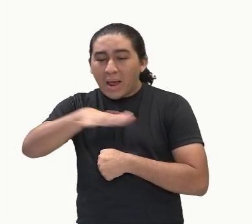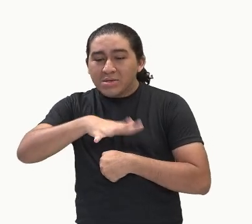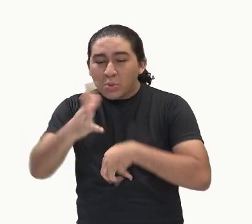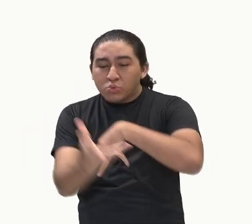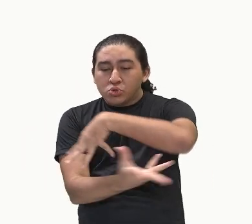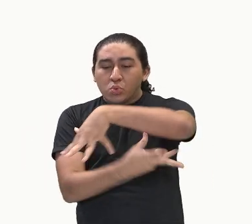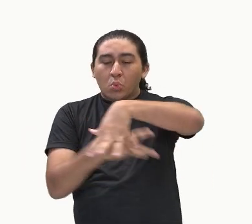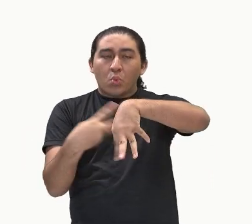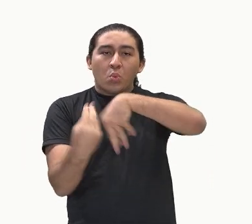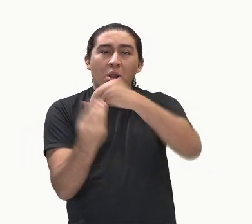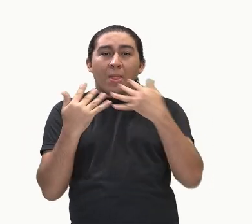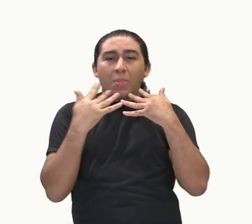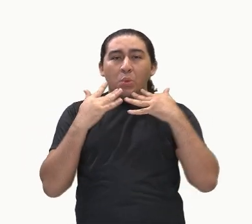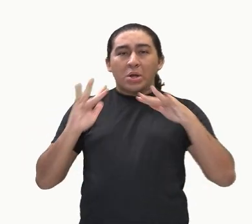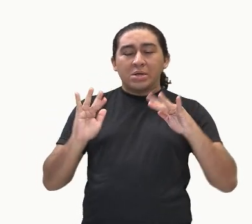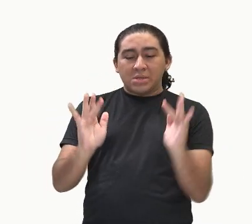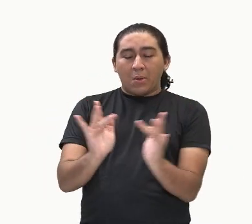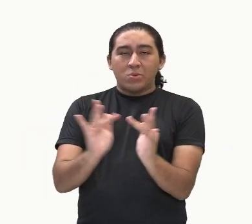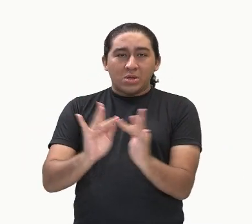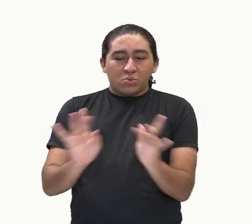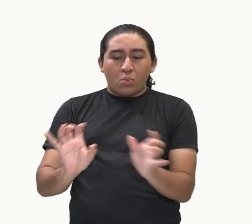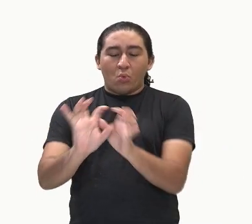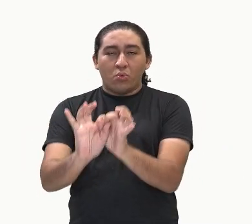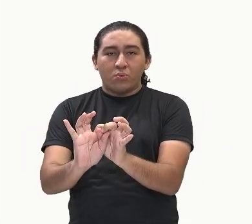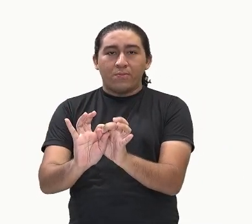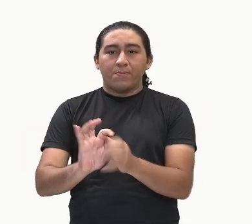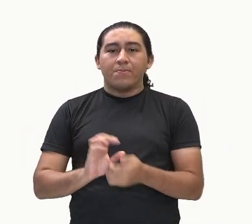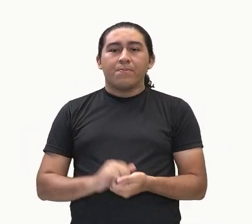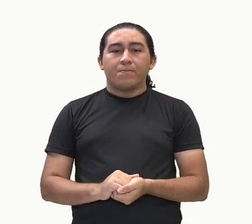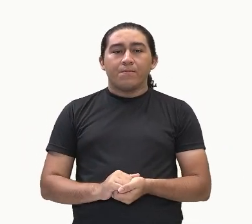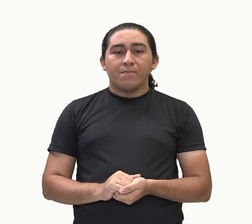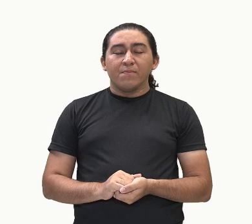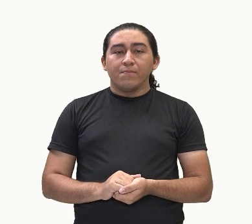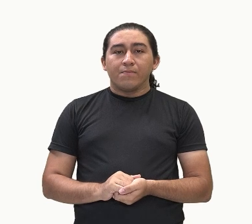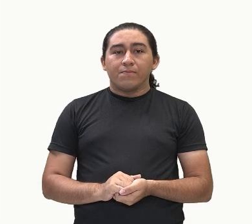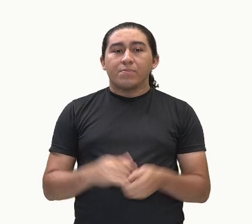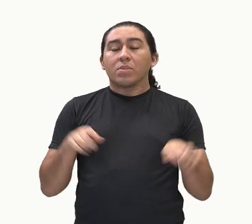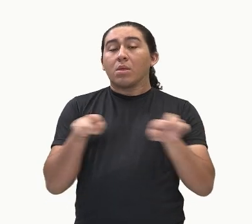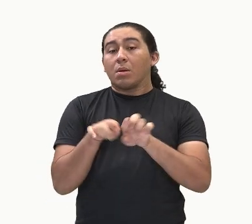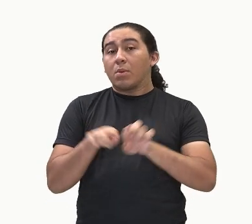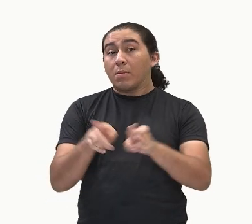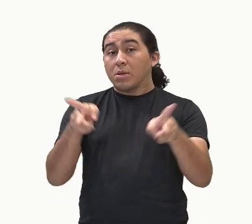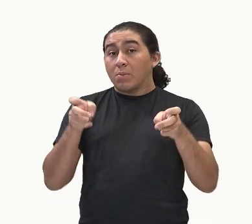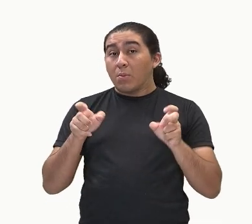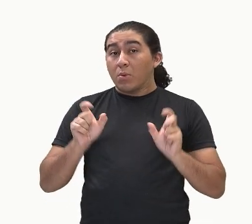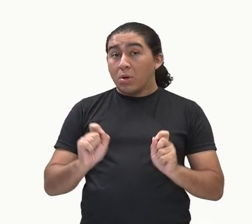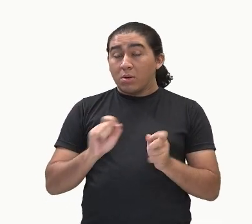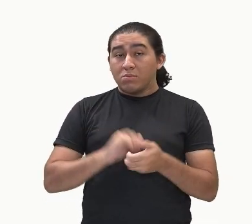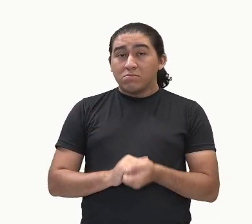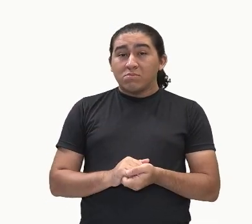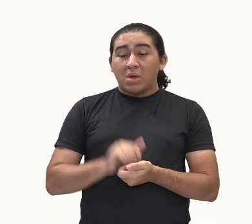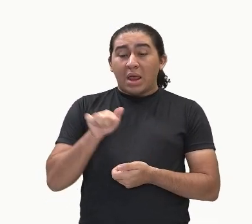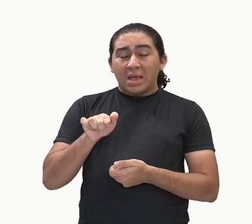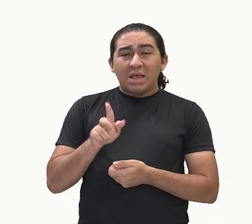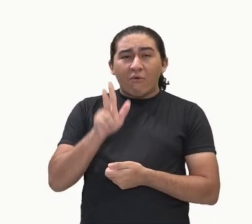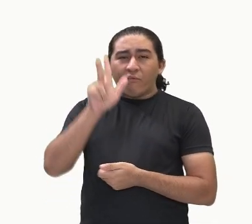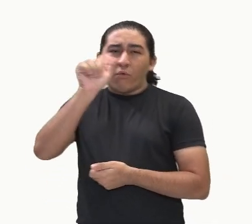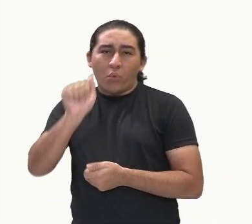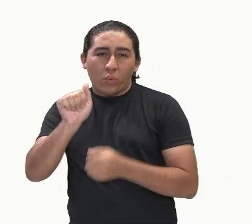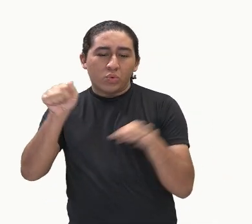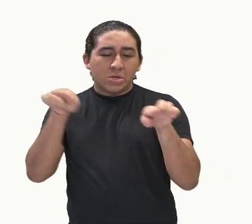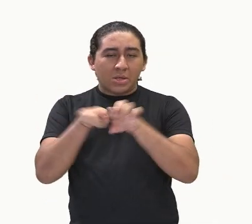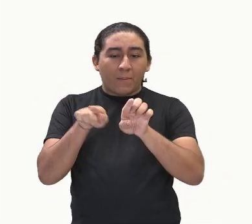natureza, aos outros. Então, percebemos que essa força, que essa conexão, que